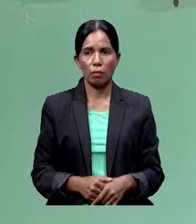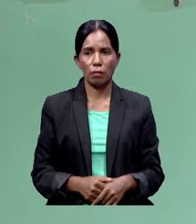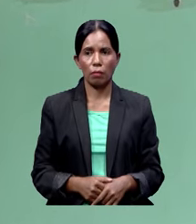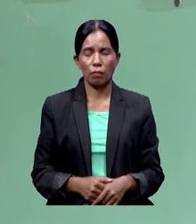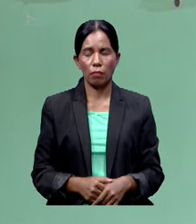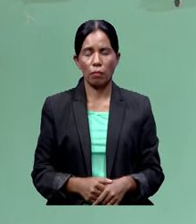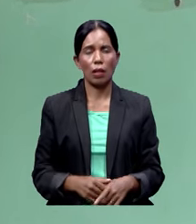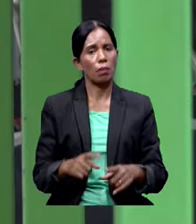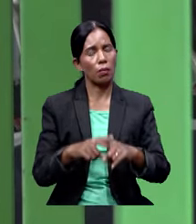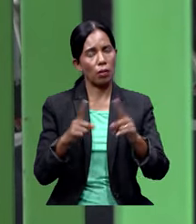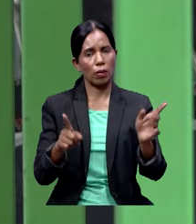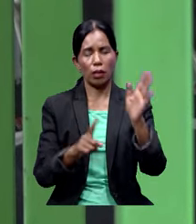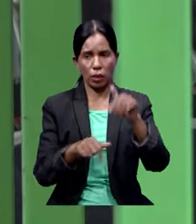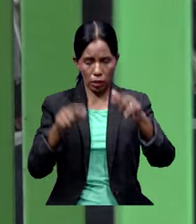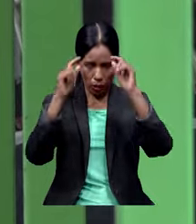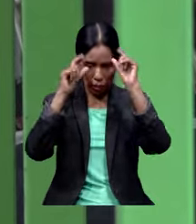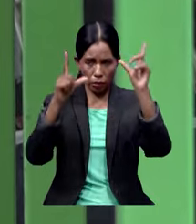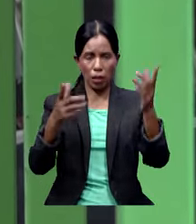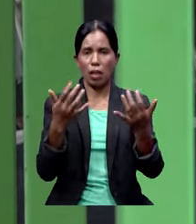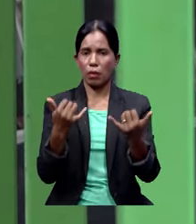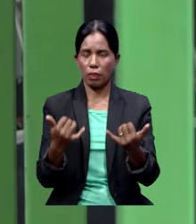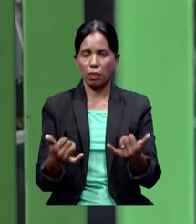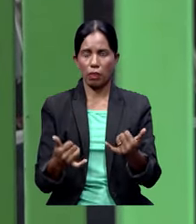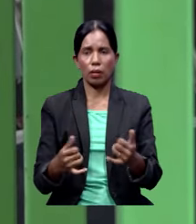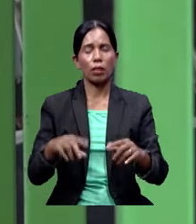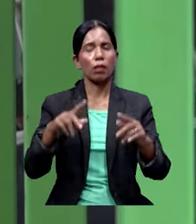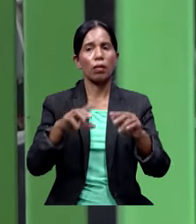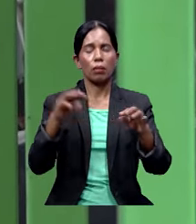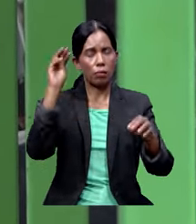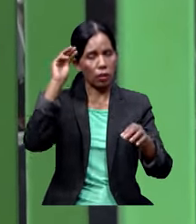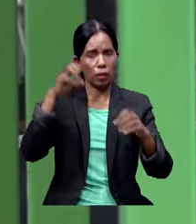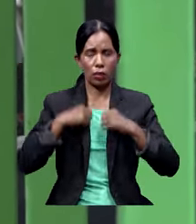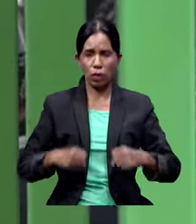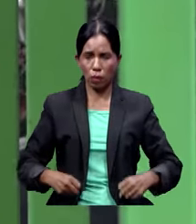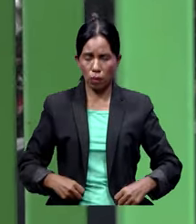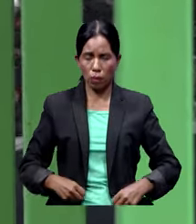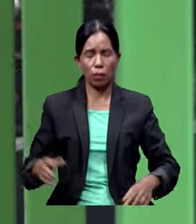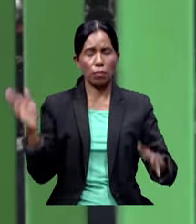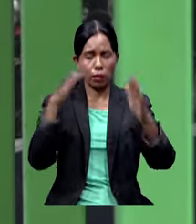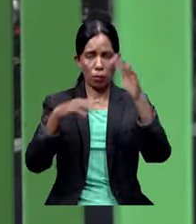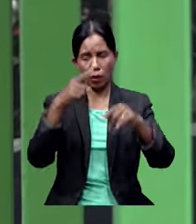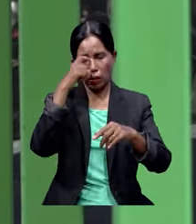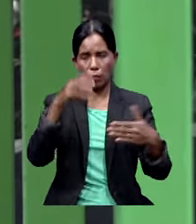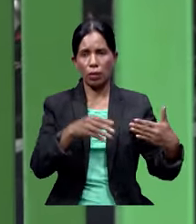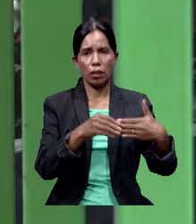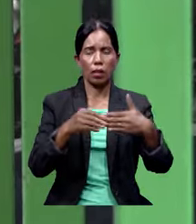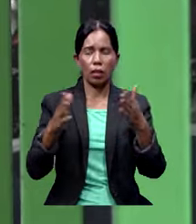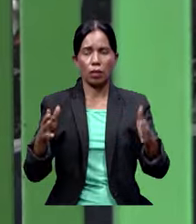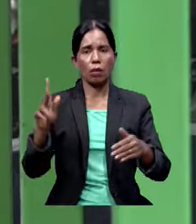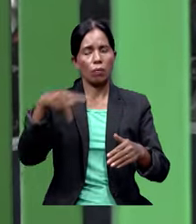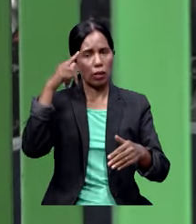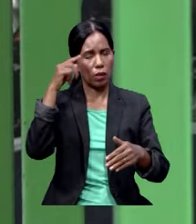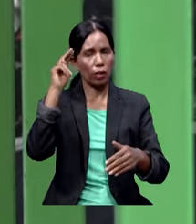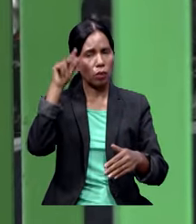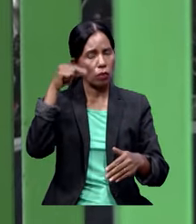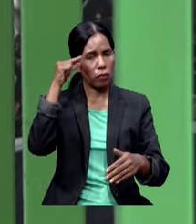Mai be realidade ia Timor-Leste, daudaung ne, setor saúde sai problema tamba ukunain sira mai ho politika governo